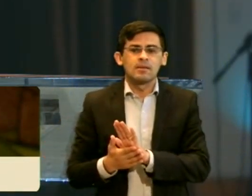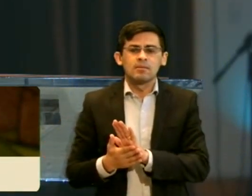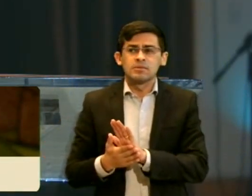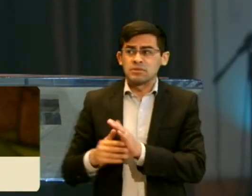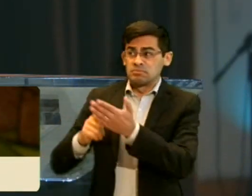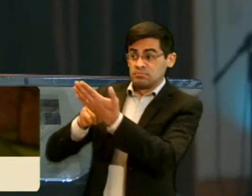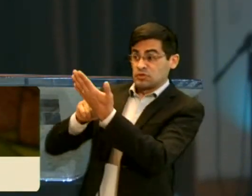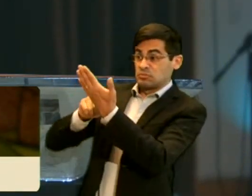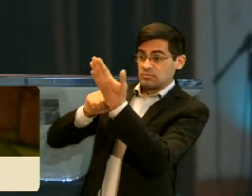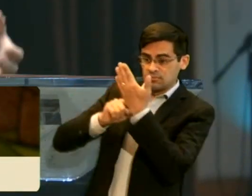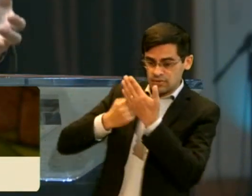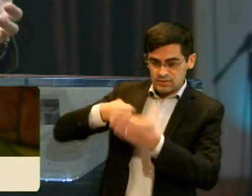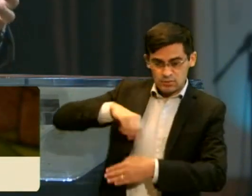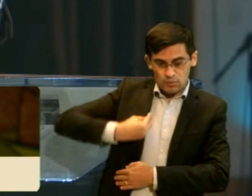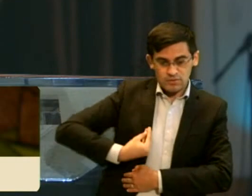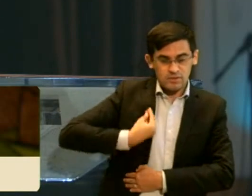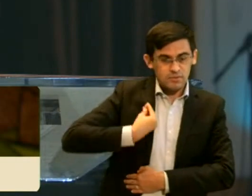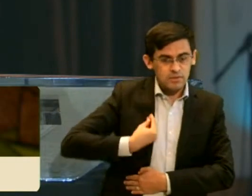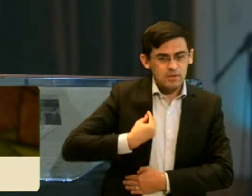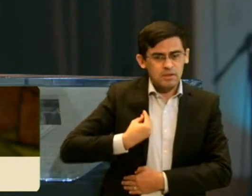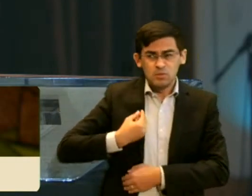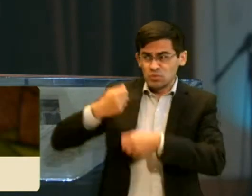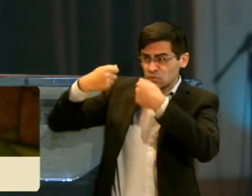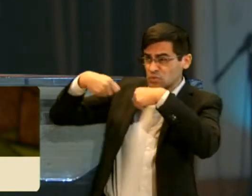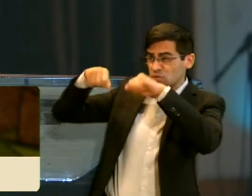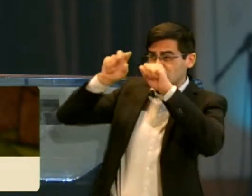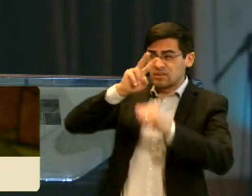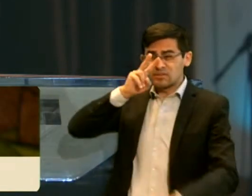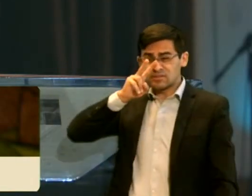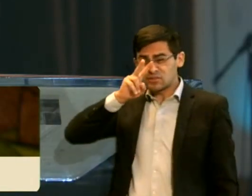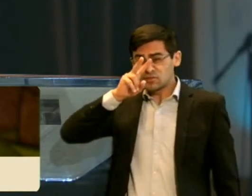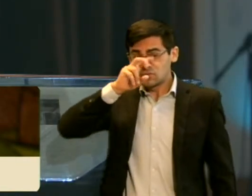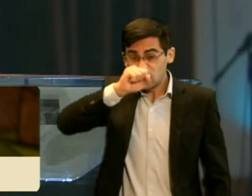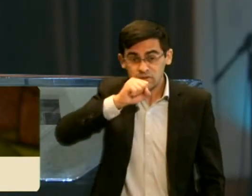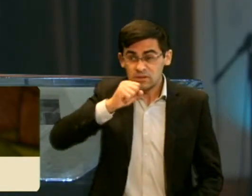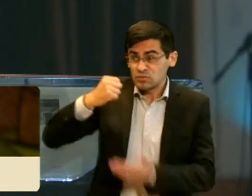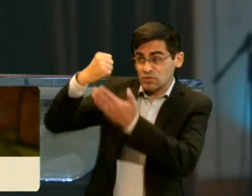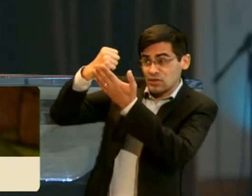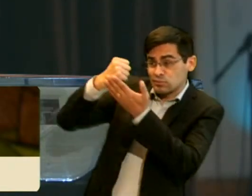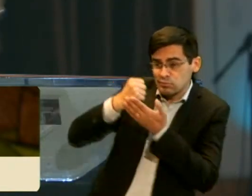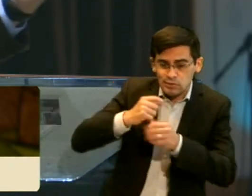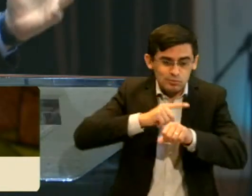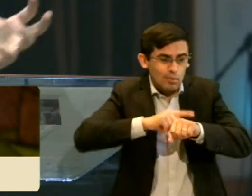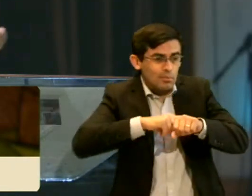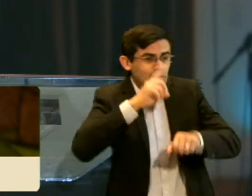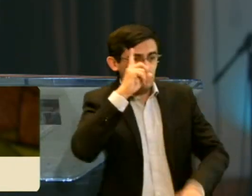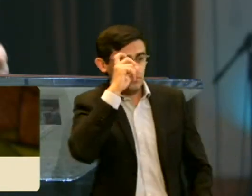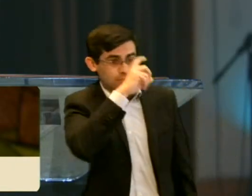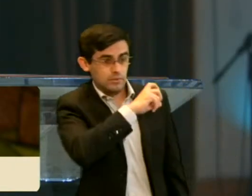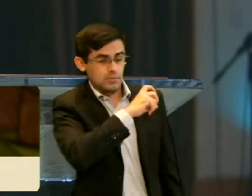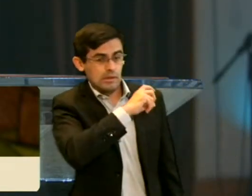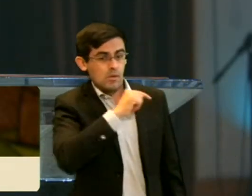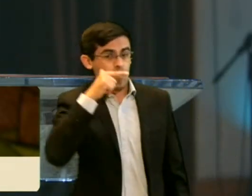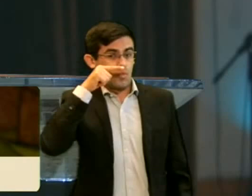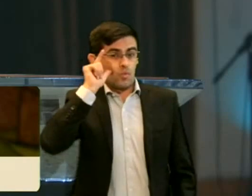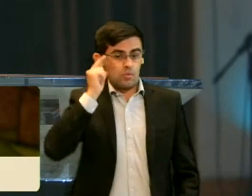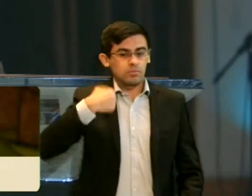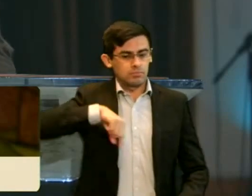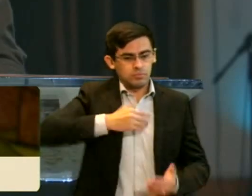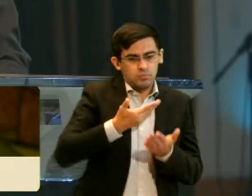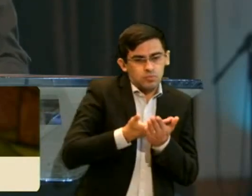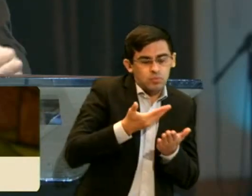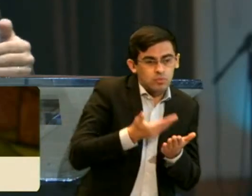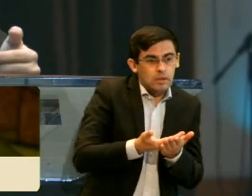se manifesta nas nossas vidas, nos levantando das crises? Ontem eu estudei aqui que